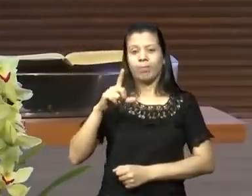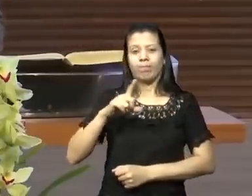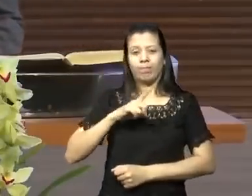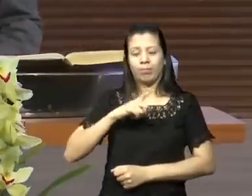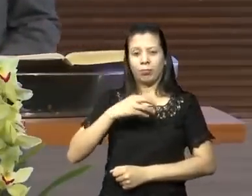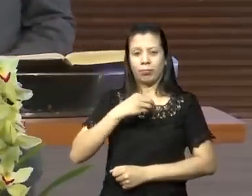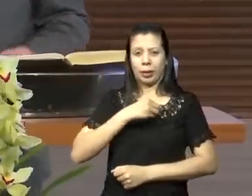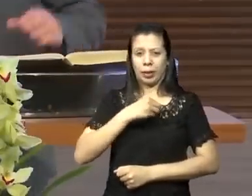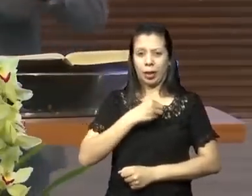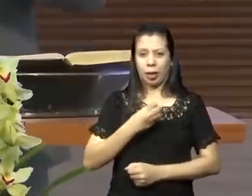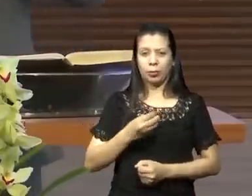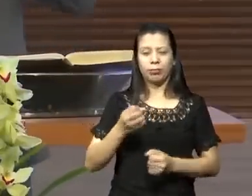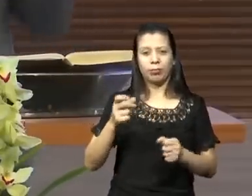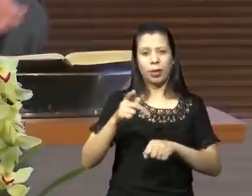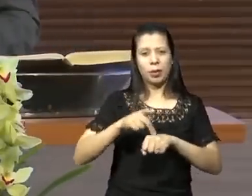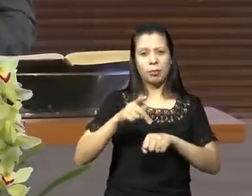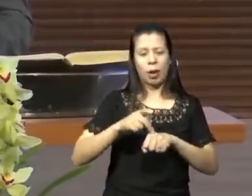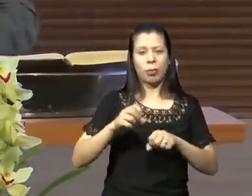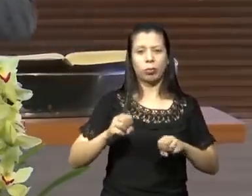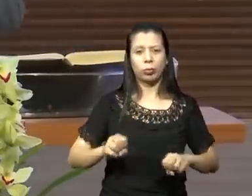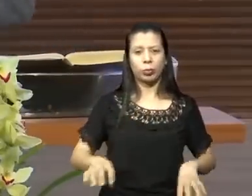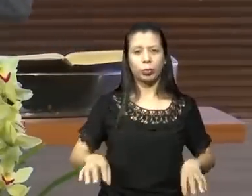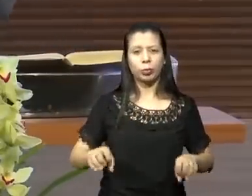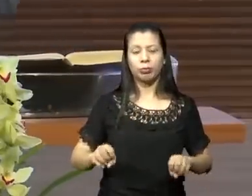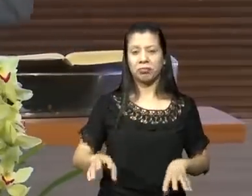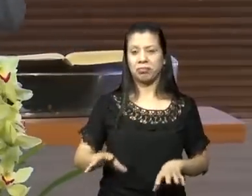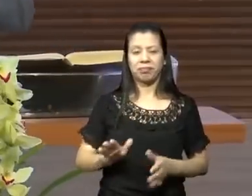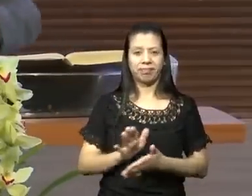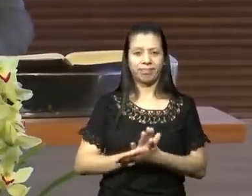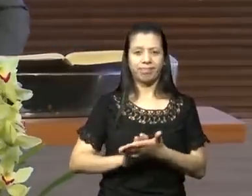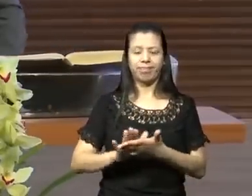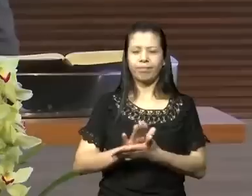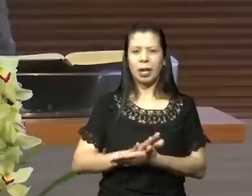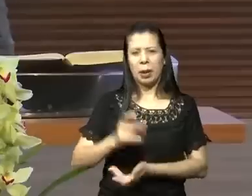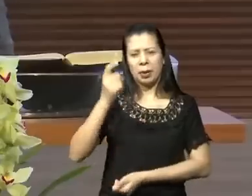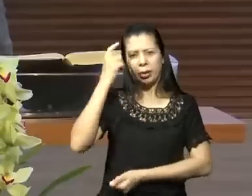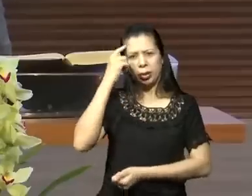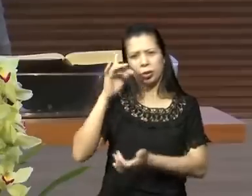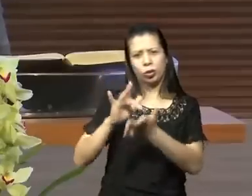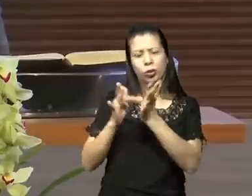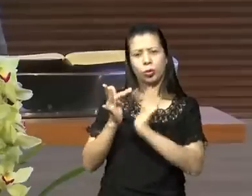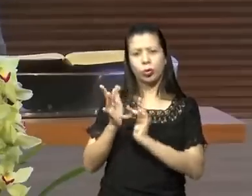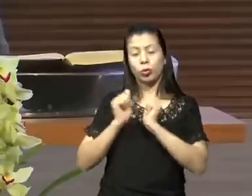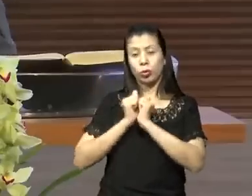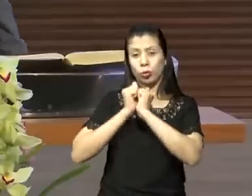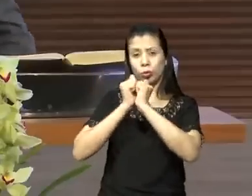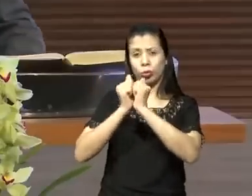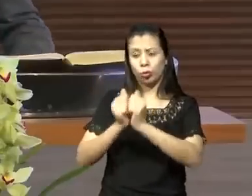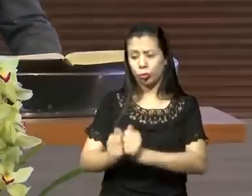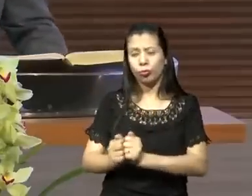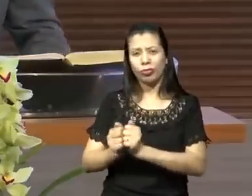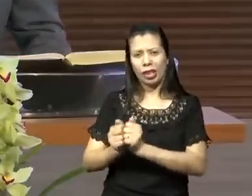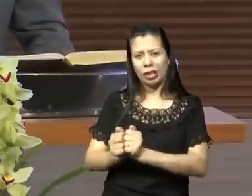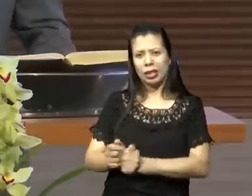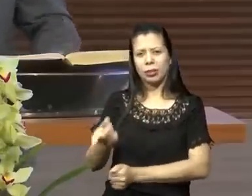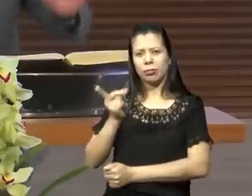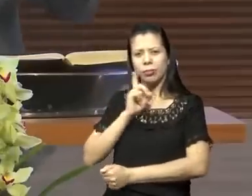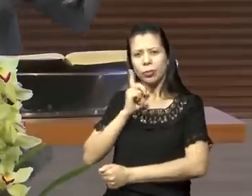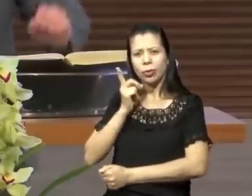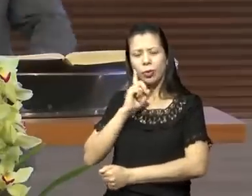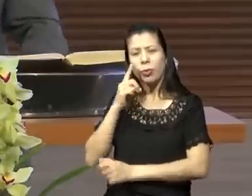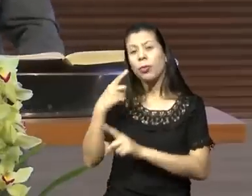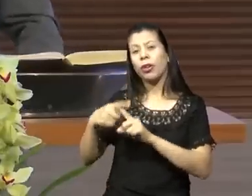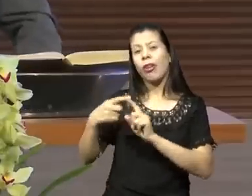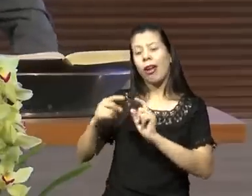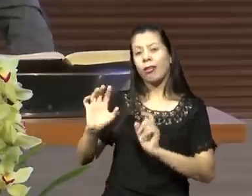de outra feita isso no mesmo contexto Jesus passou Dias ali aposta após a festa dos tabernáculos de